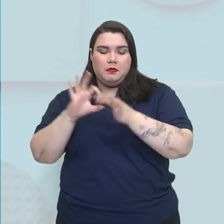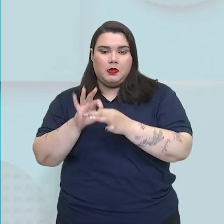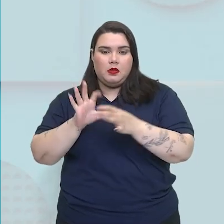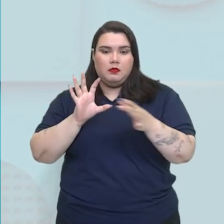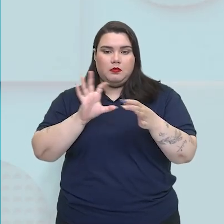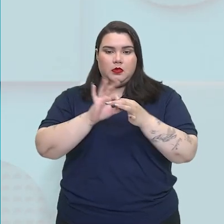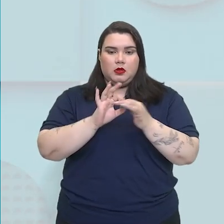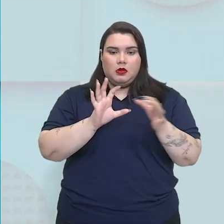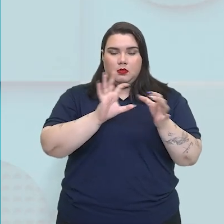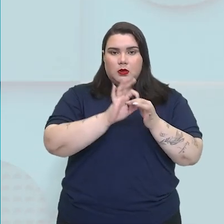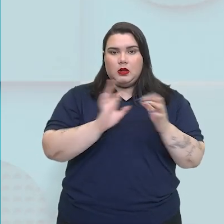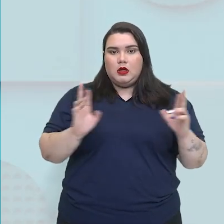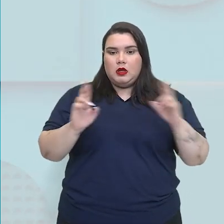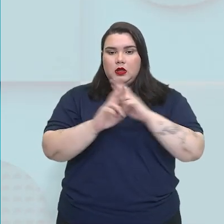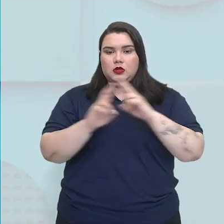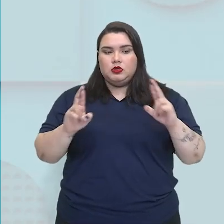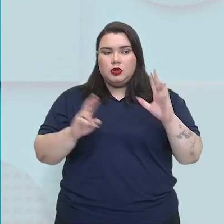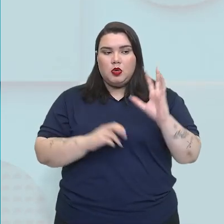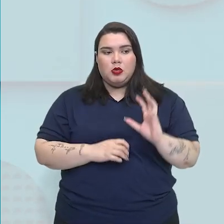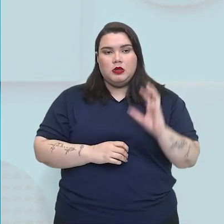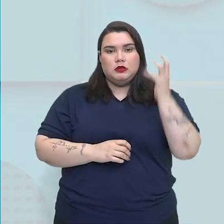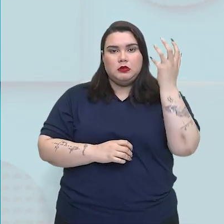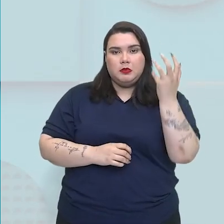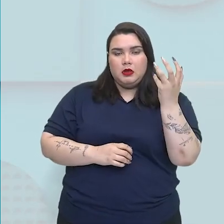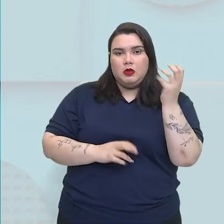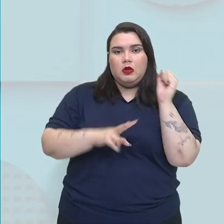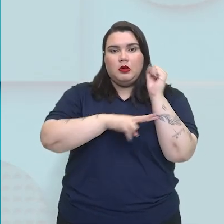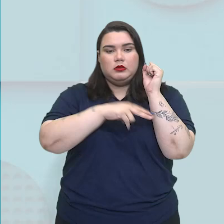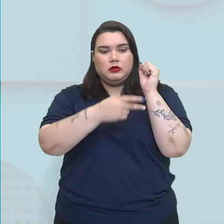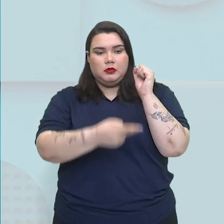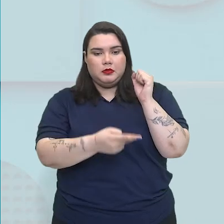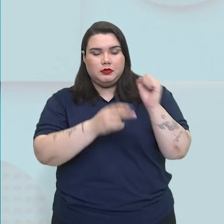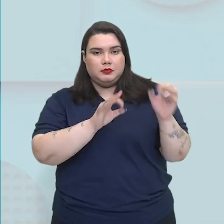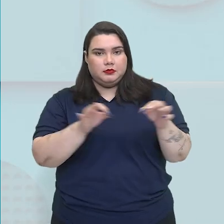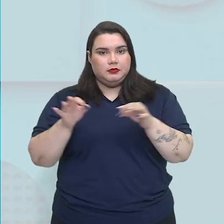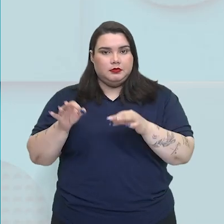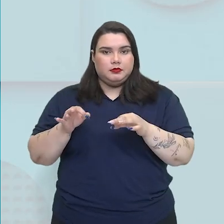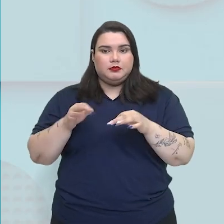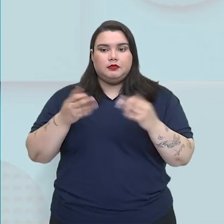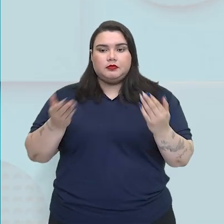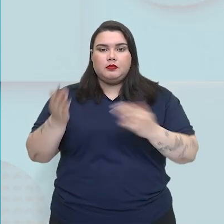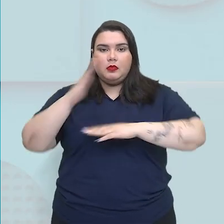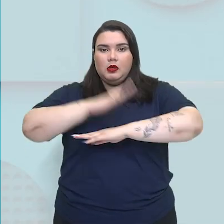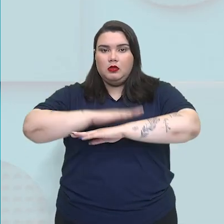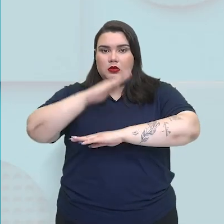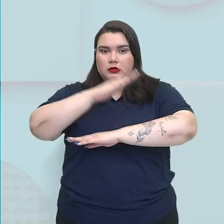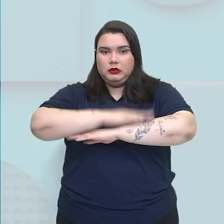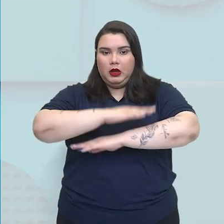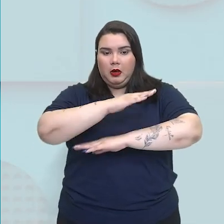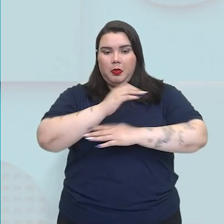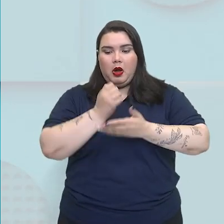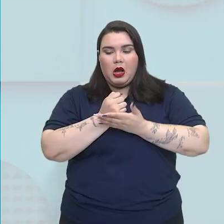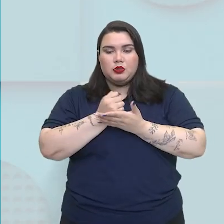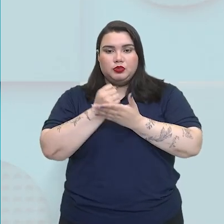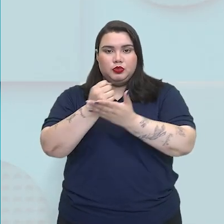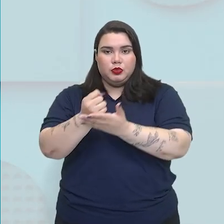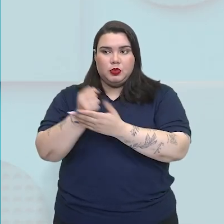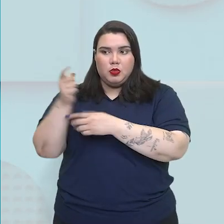com que haja uma relação de causa e efeito, né, porque no caso o sapo, ao dar carona para